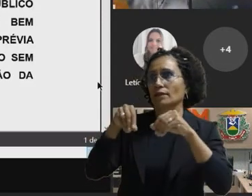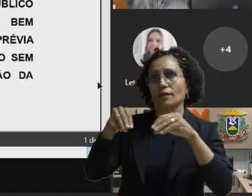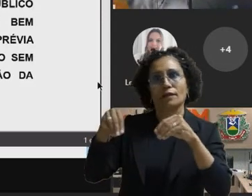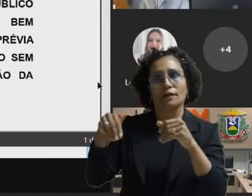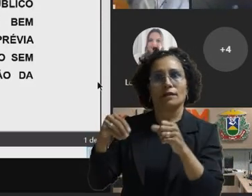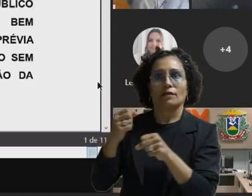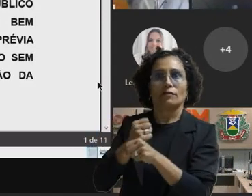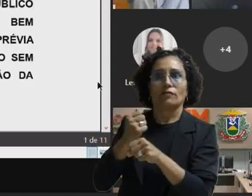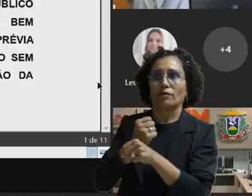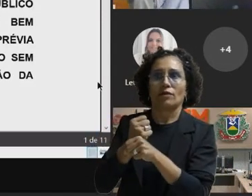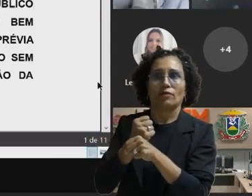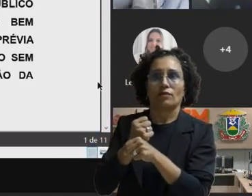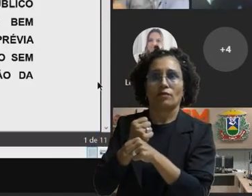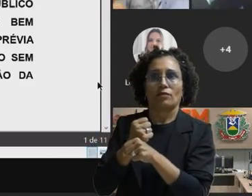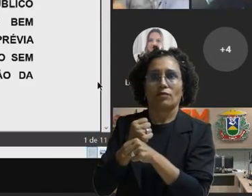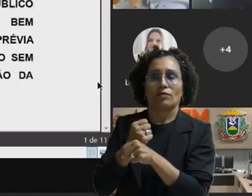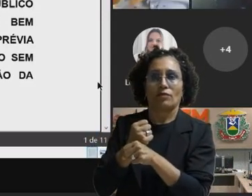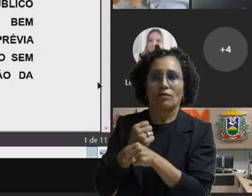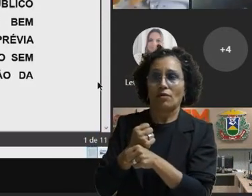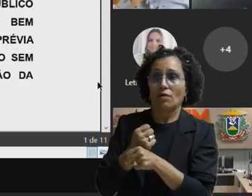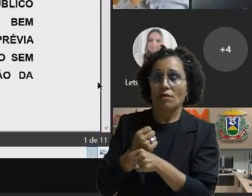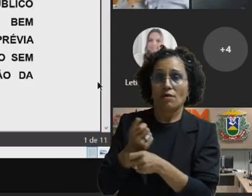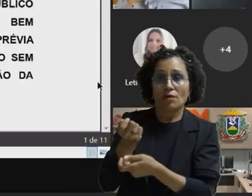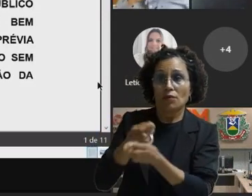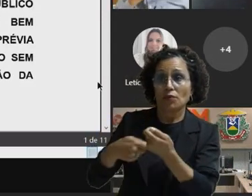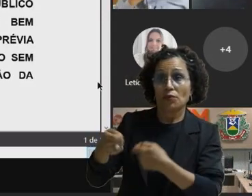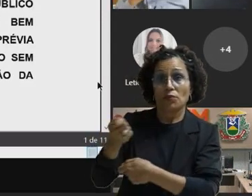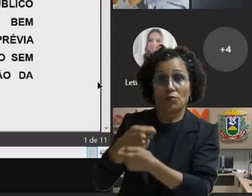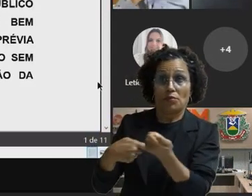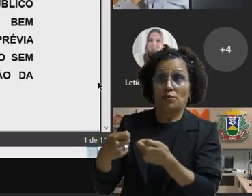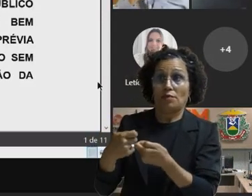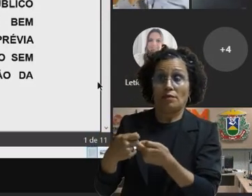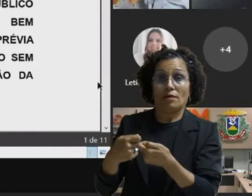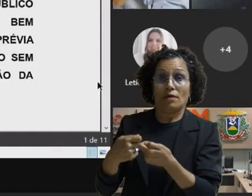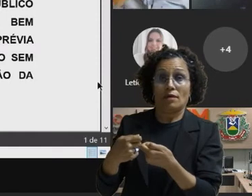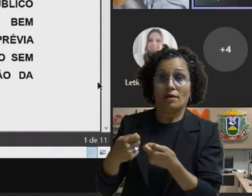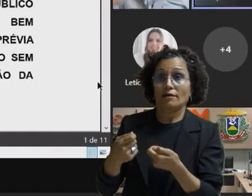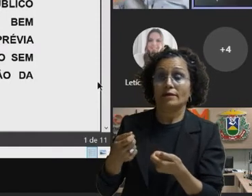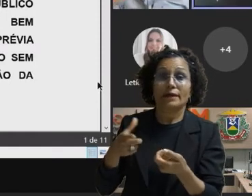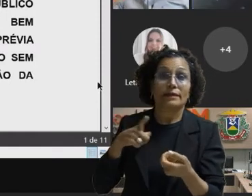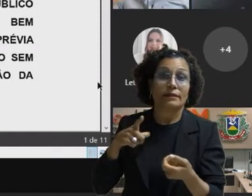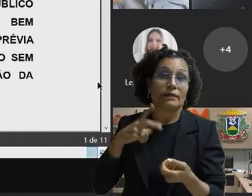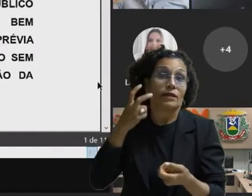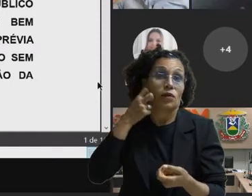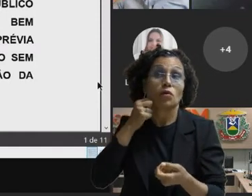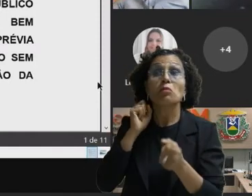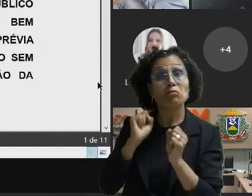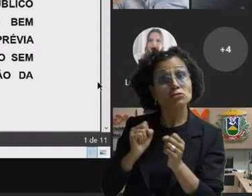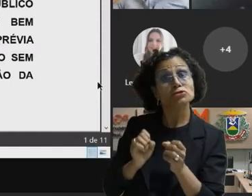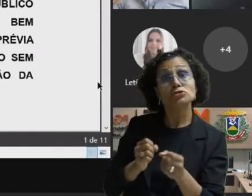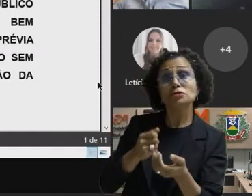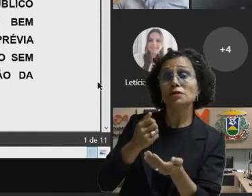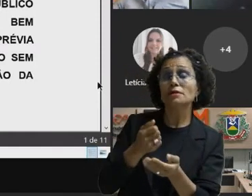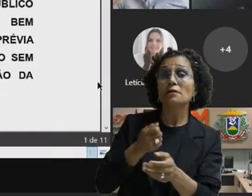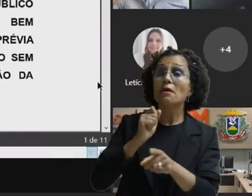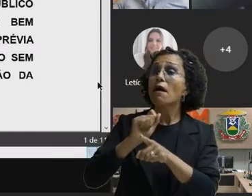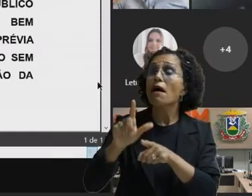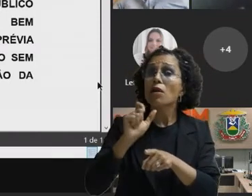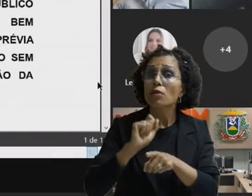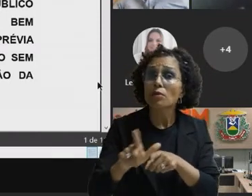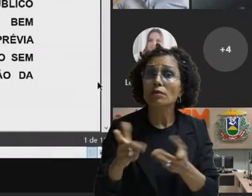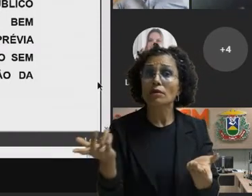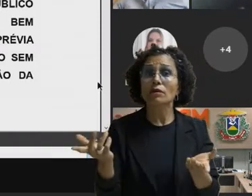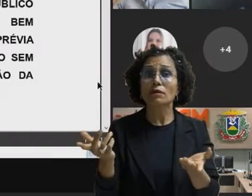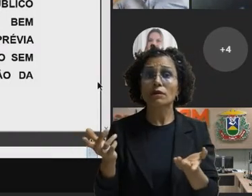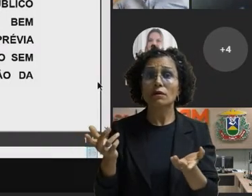negócio para oferir lucro. E outra coisa, ele poderia alugar, ele poderia comprar, ele poderia arrendar algo, mas deram a ele um patrimônio. Para